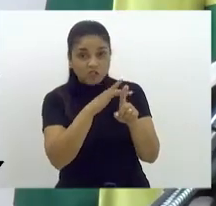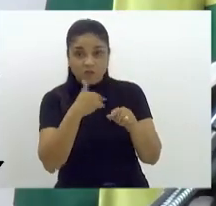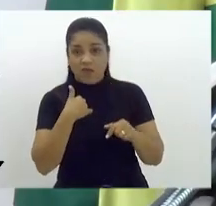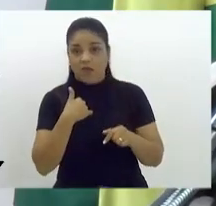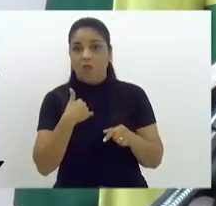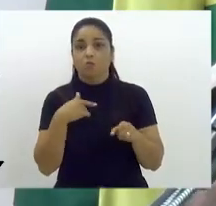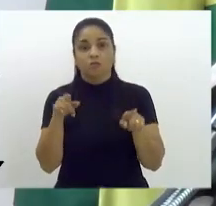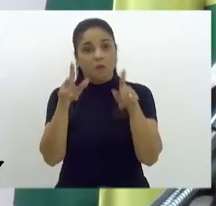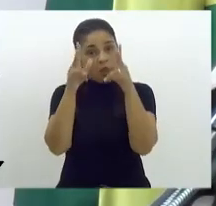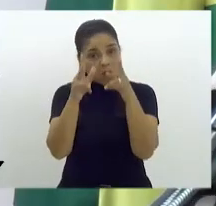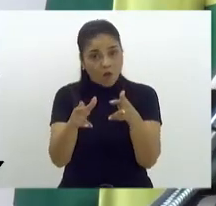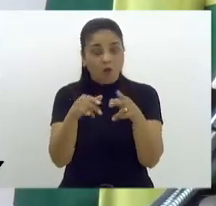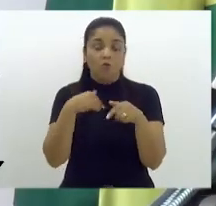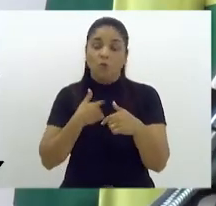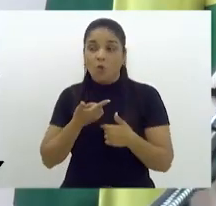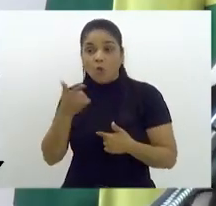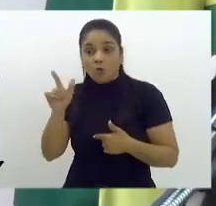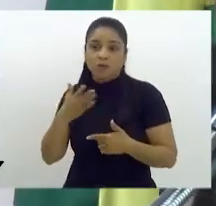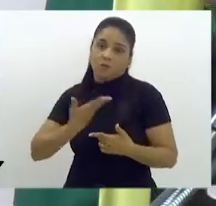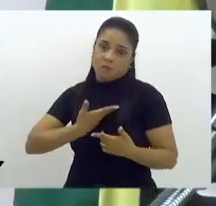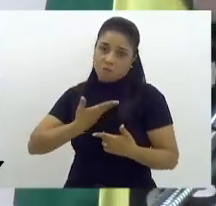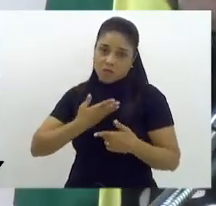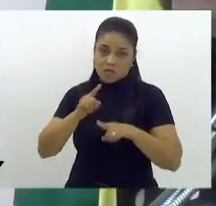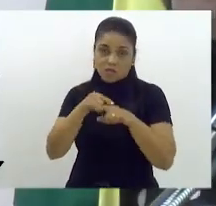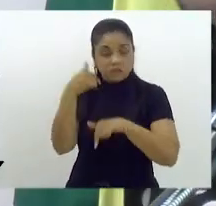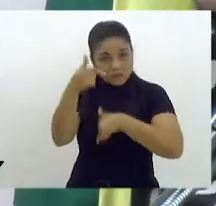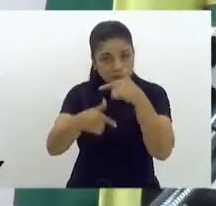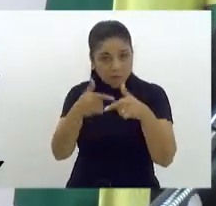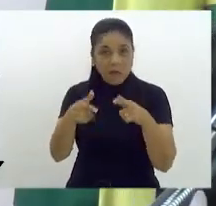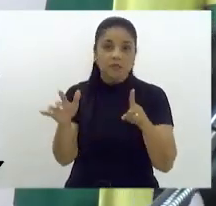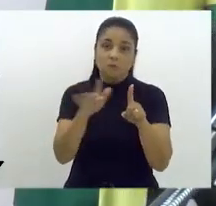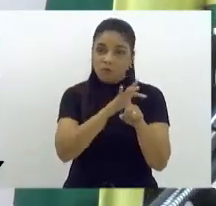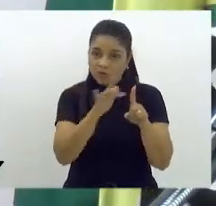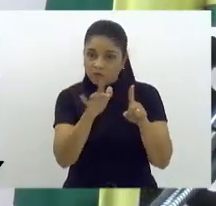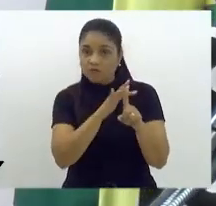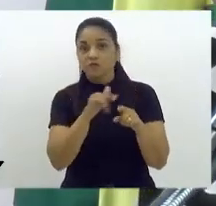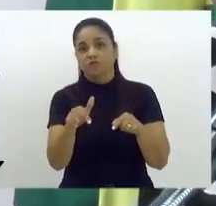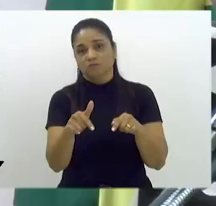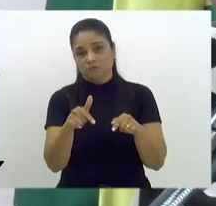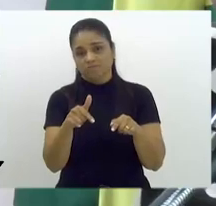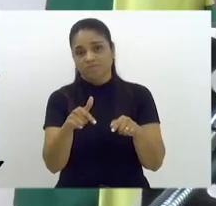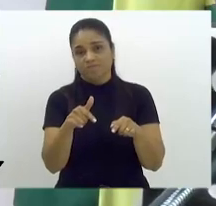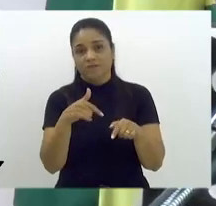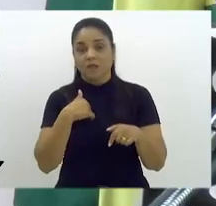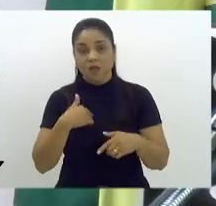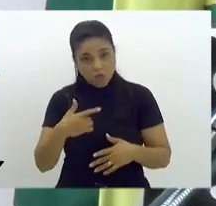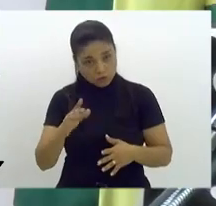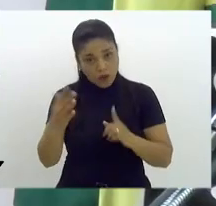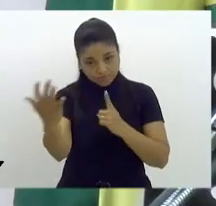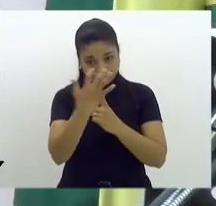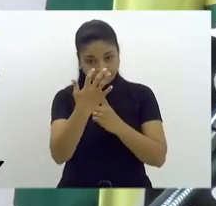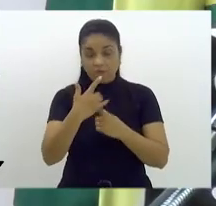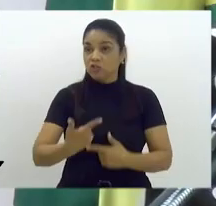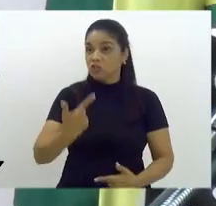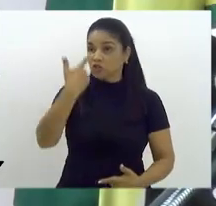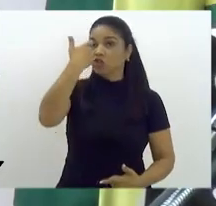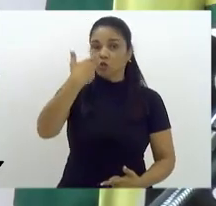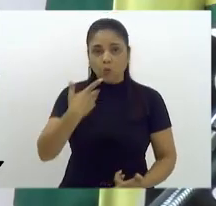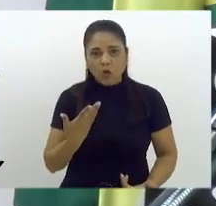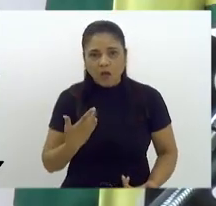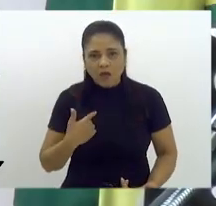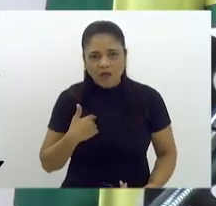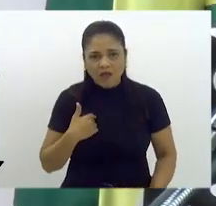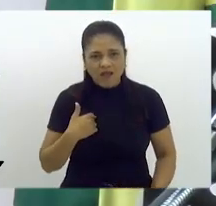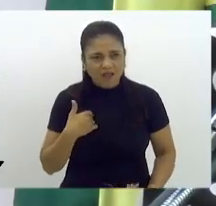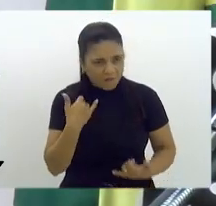também que trabalha com uma outra vítima somos vítima de mulheres de ameaça e uma das ameaças foi se eu tinha encontrado um tiro na sua cara não